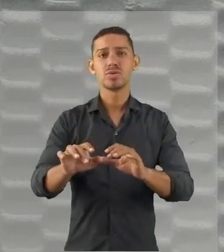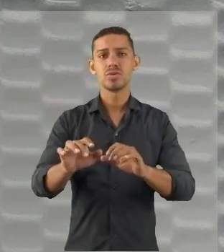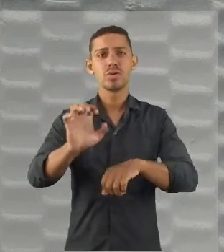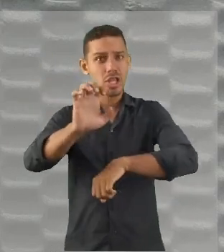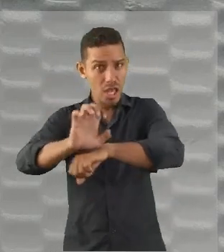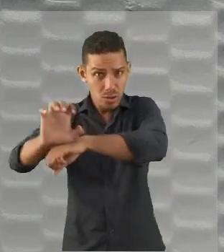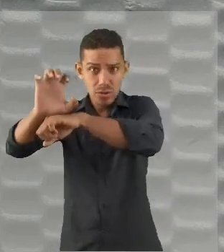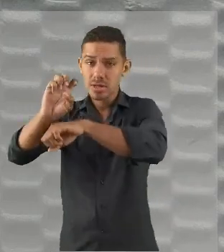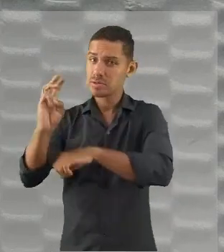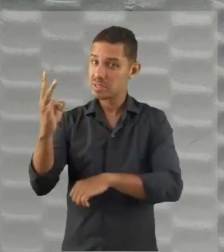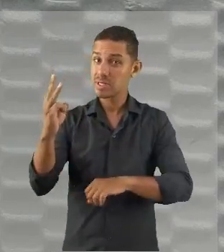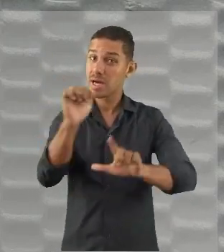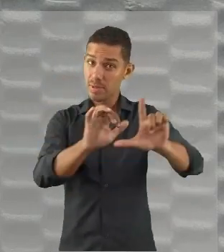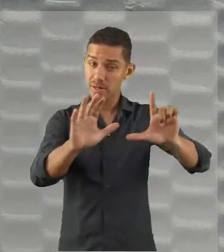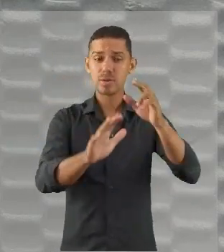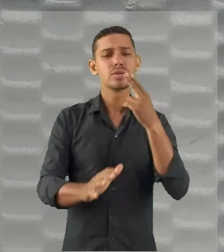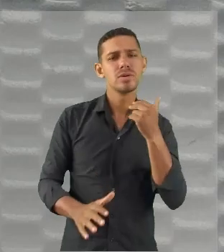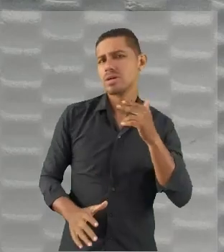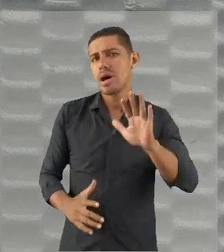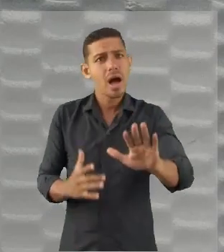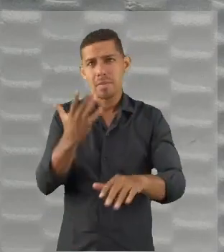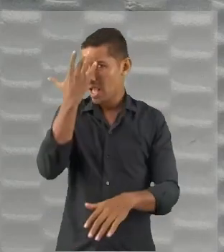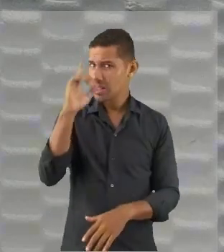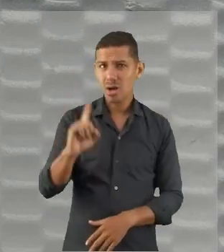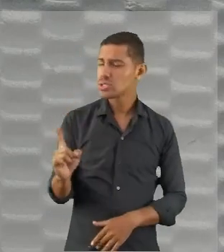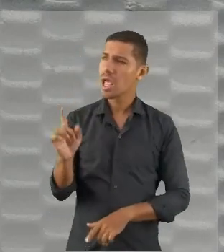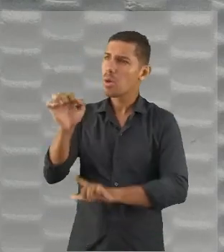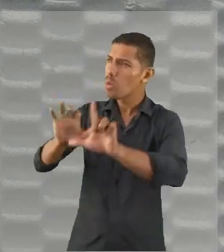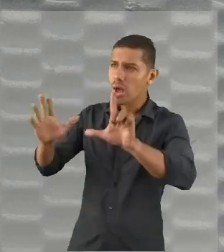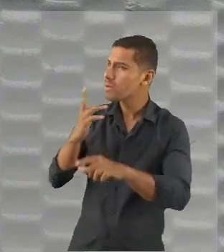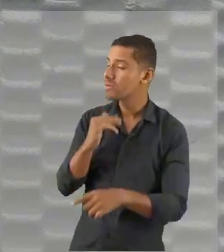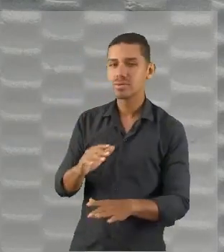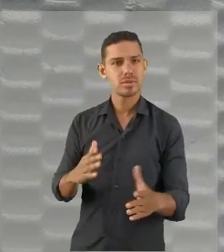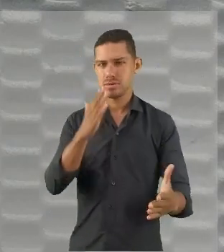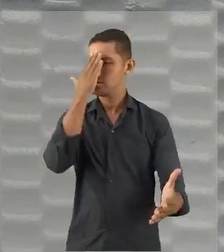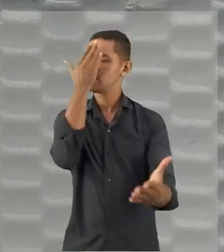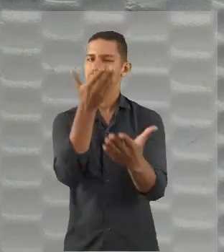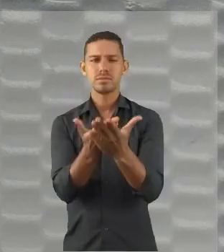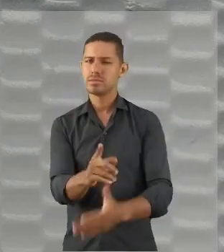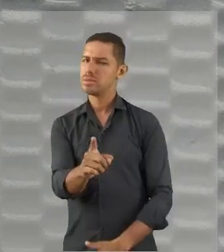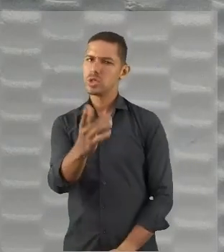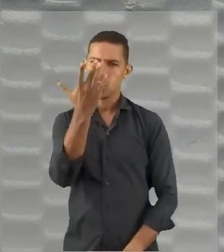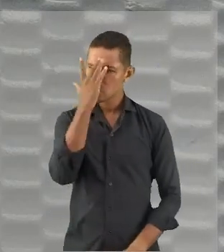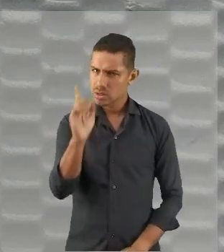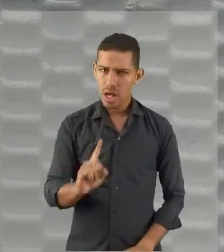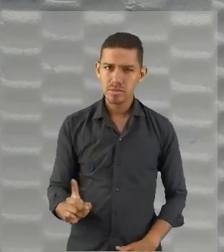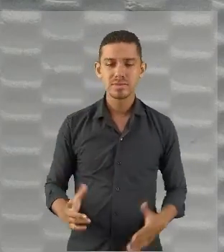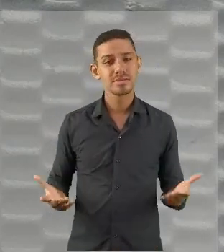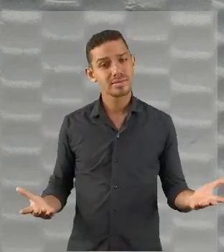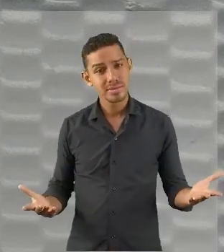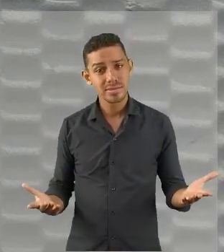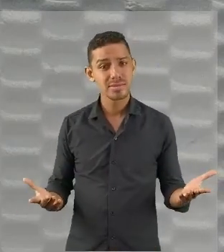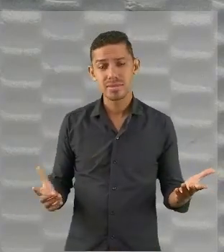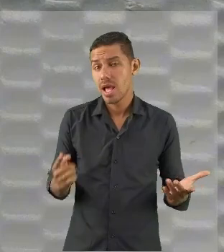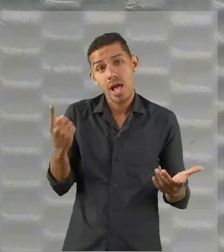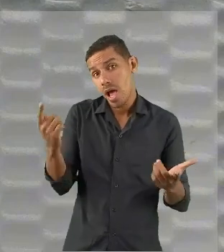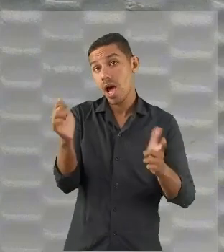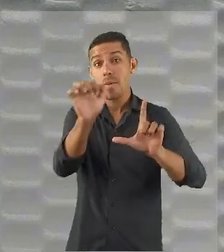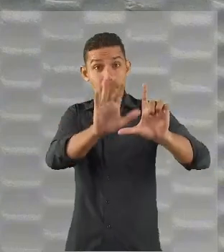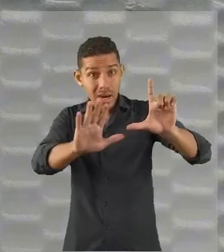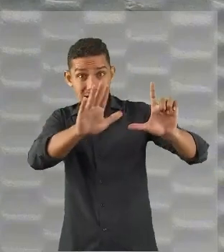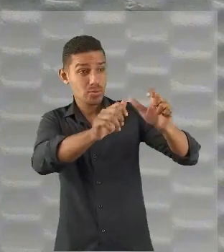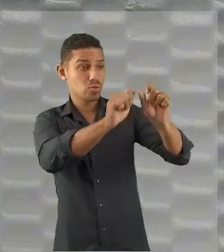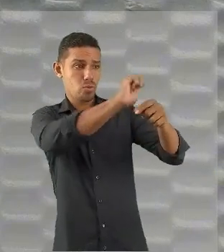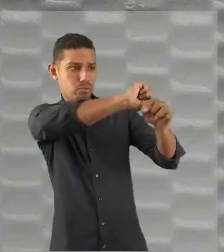plataforma Gonçalves Dias. Ah, mas eu não sei o que é plataforma Gonçalves Dias. Não acredito que você não saiba. É uma plataforma de